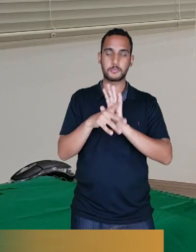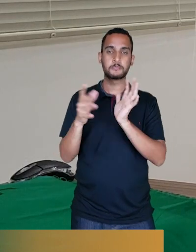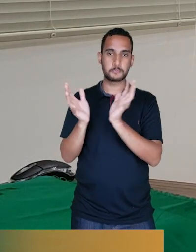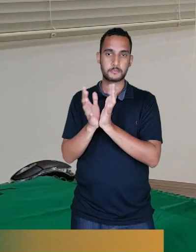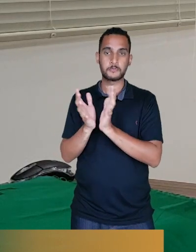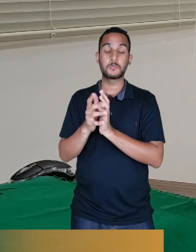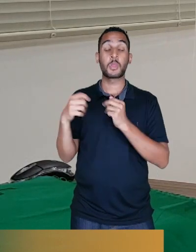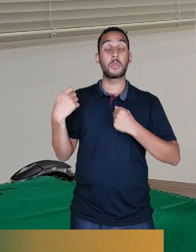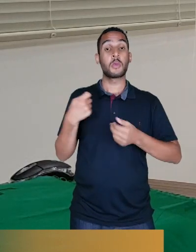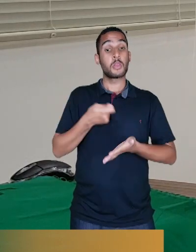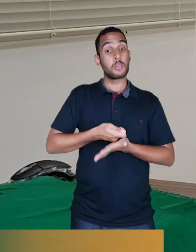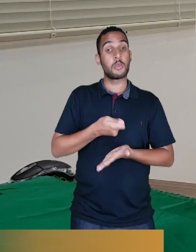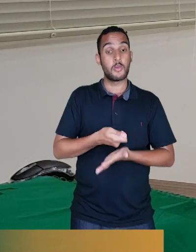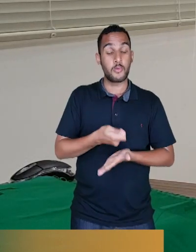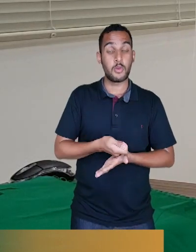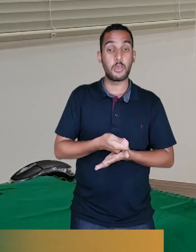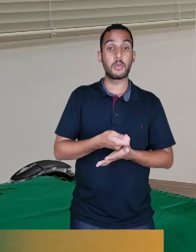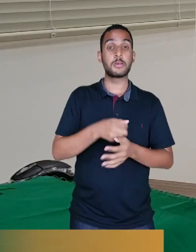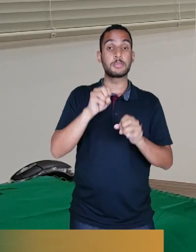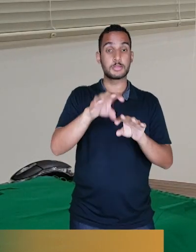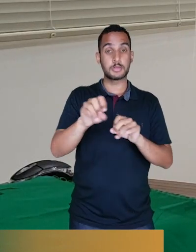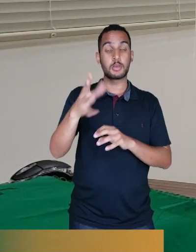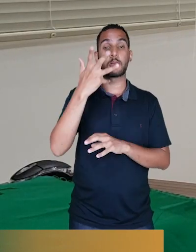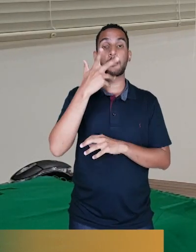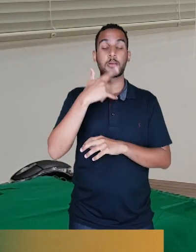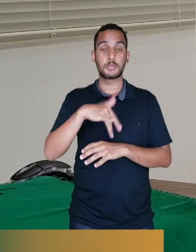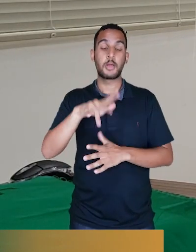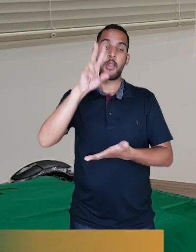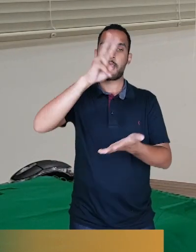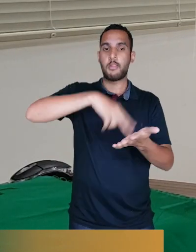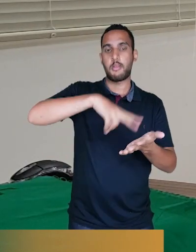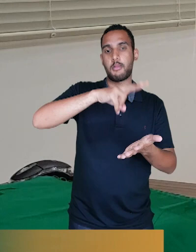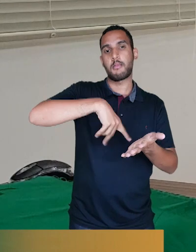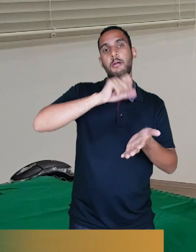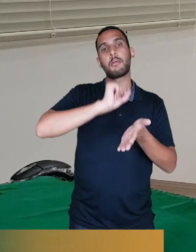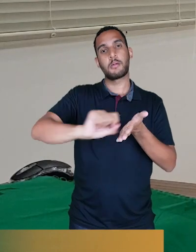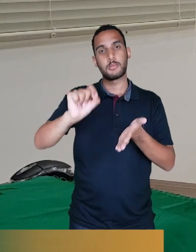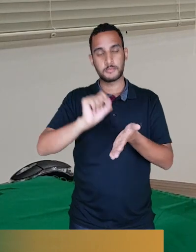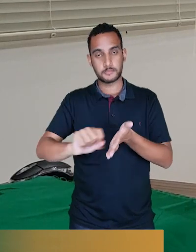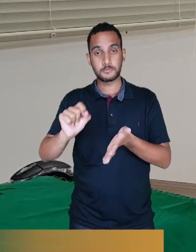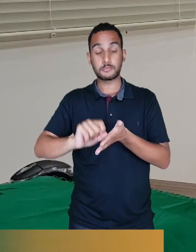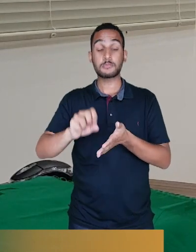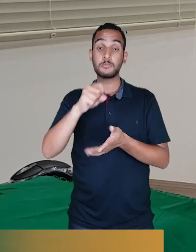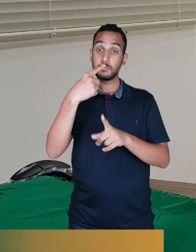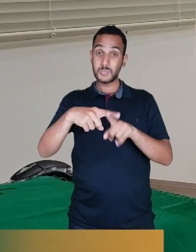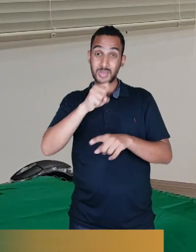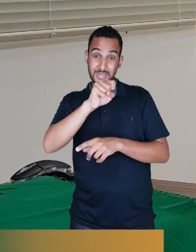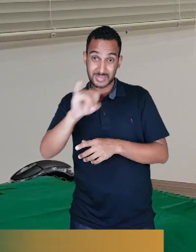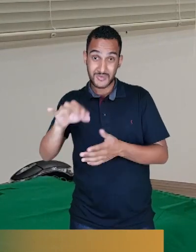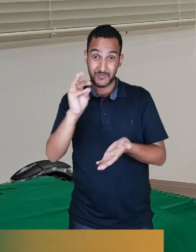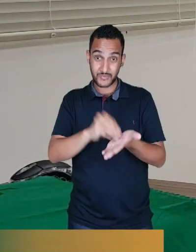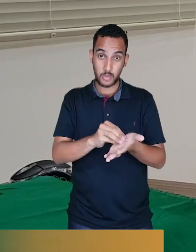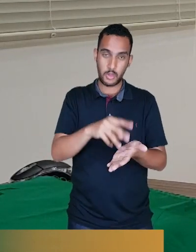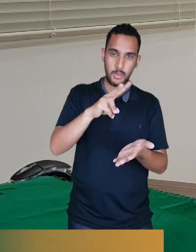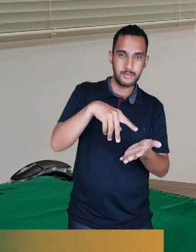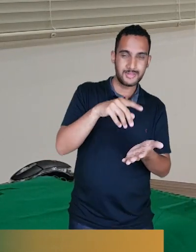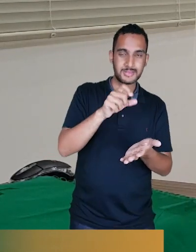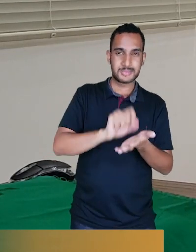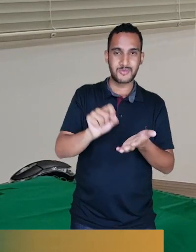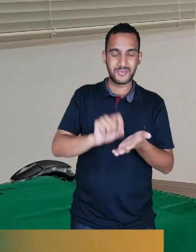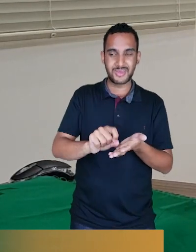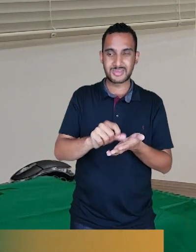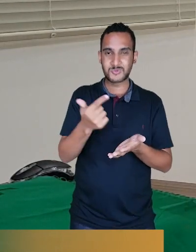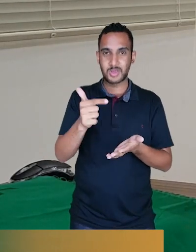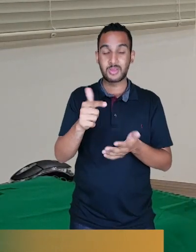temos o dever de ensinar a criar ler ea escrever porque se falta isso